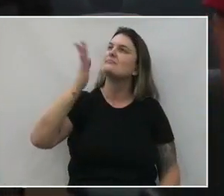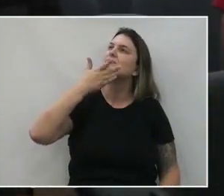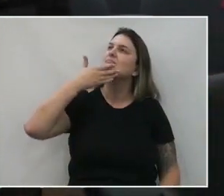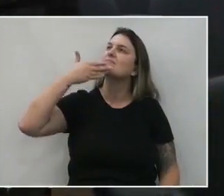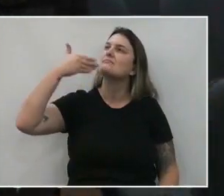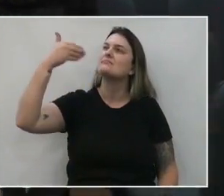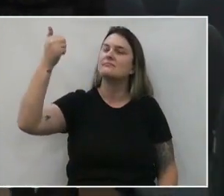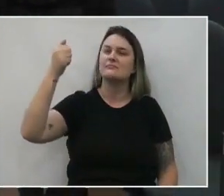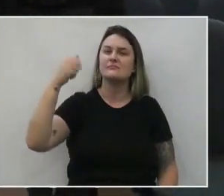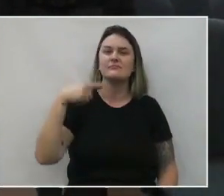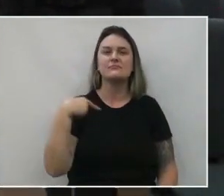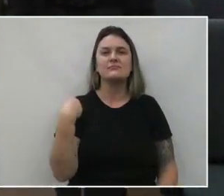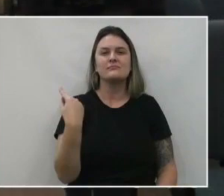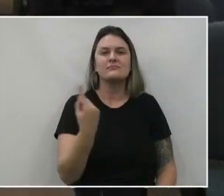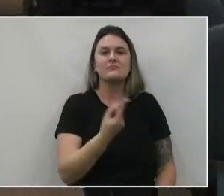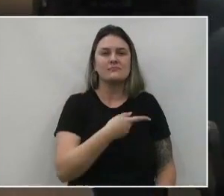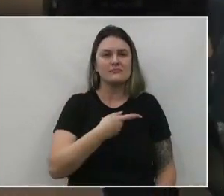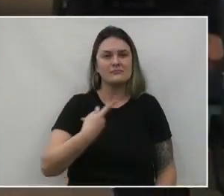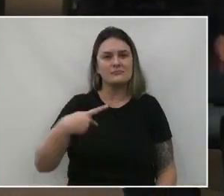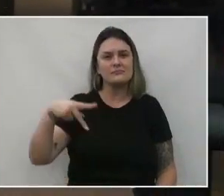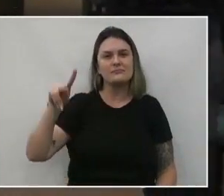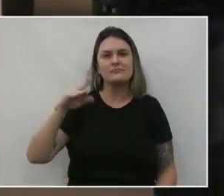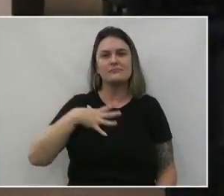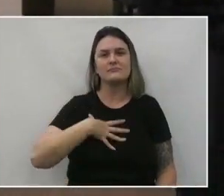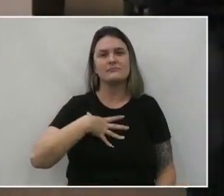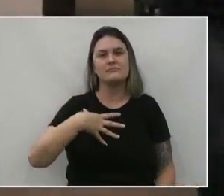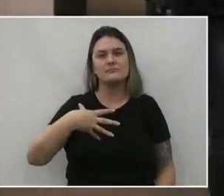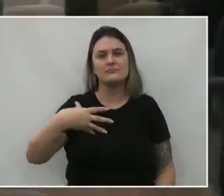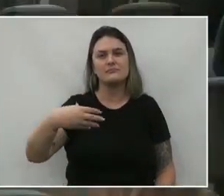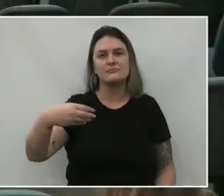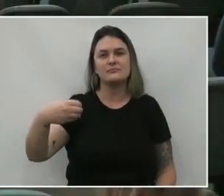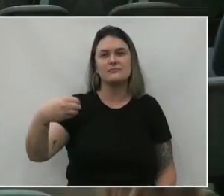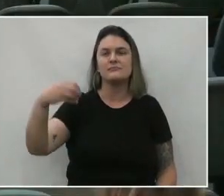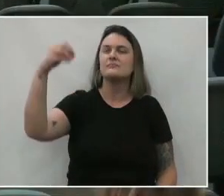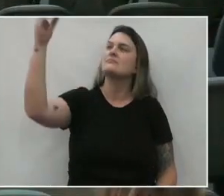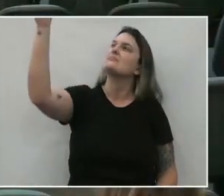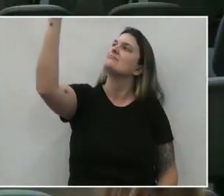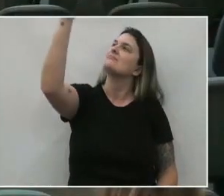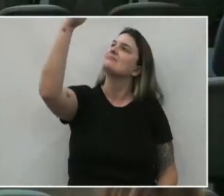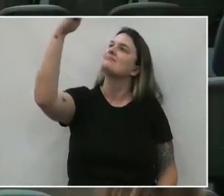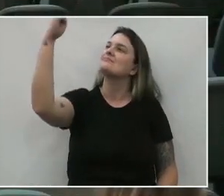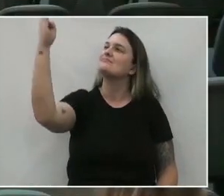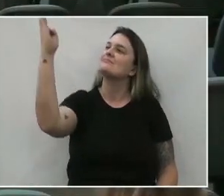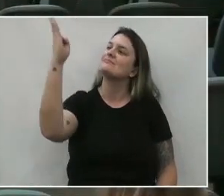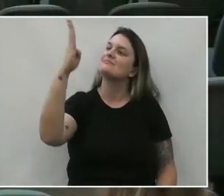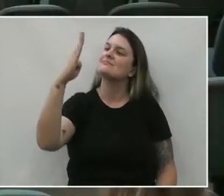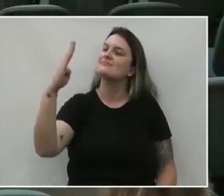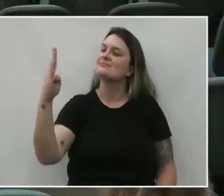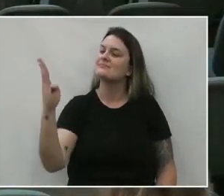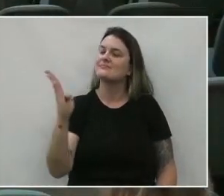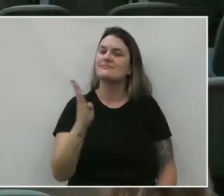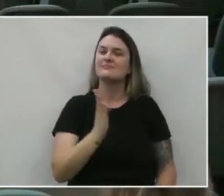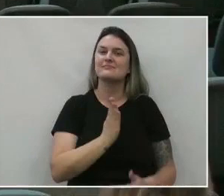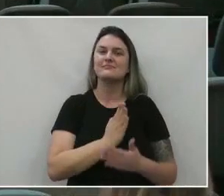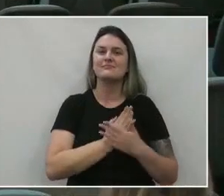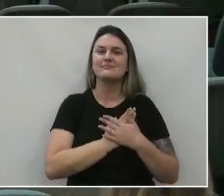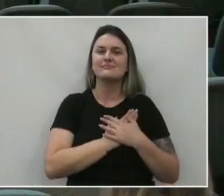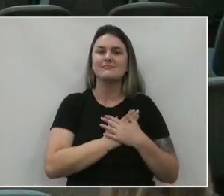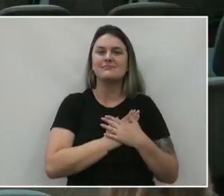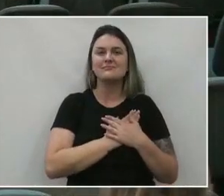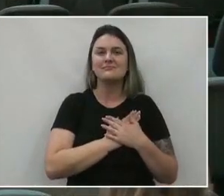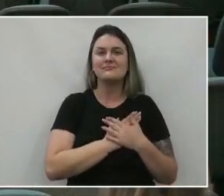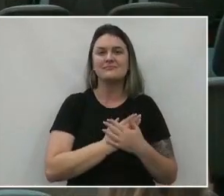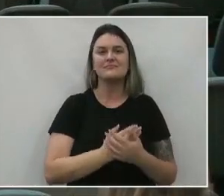outras mil, és tu, Brasil, ó pátria amada, dos filhos deste sol, és mãe gentil, pátria amada,